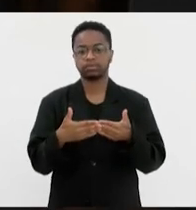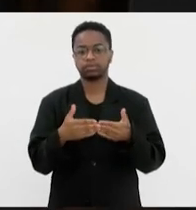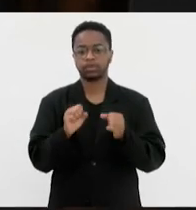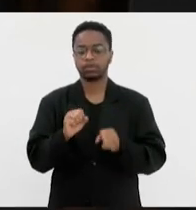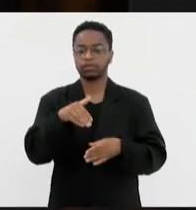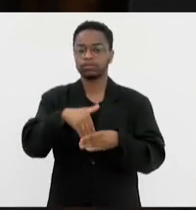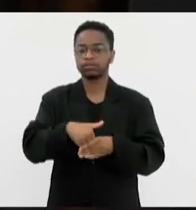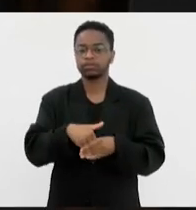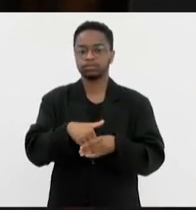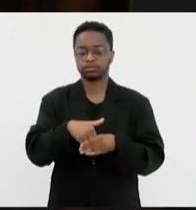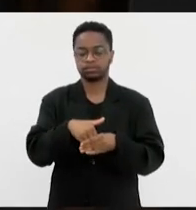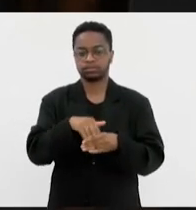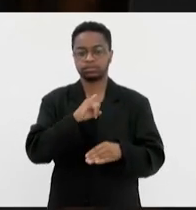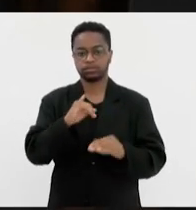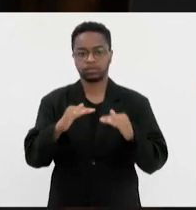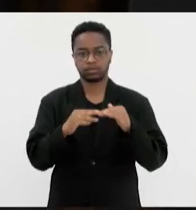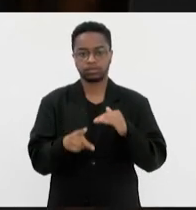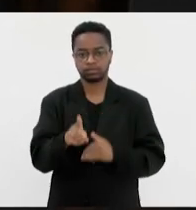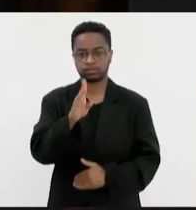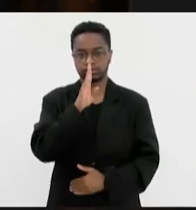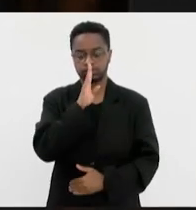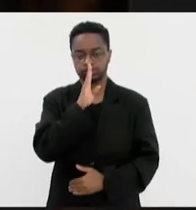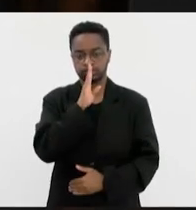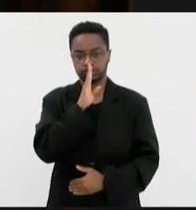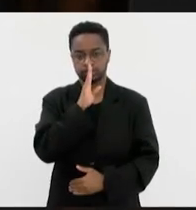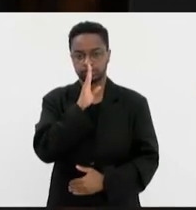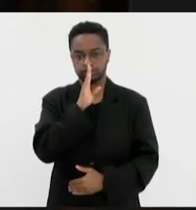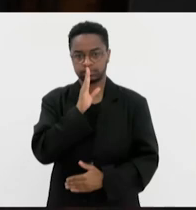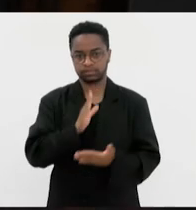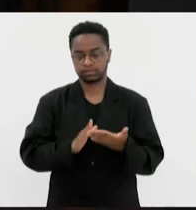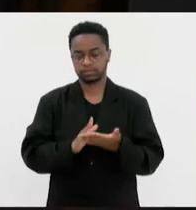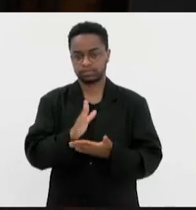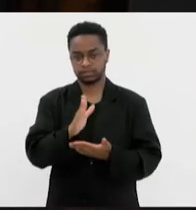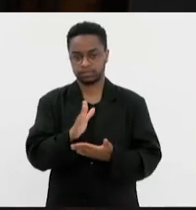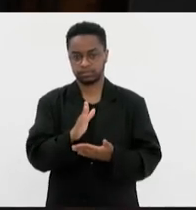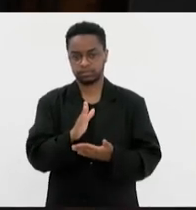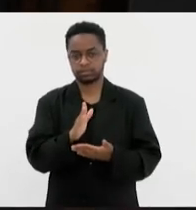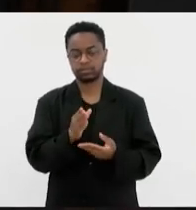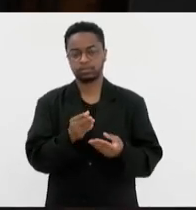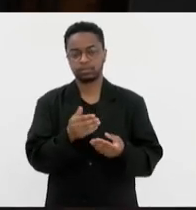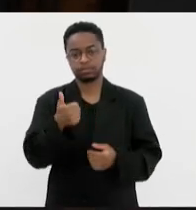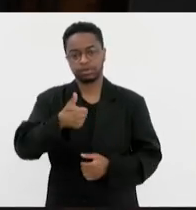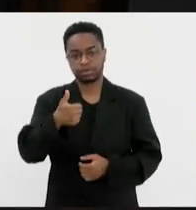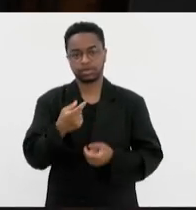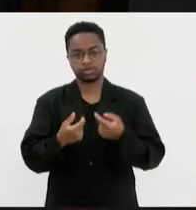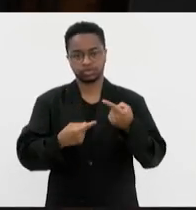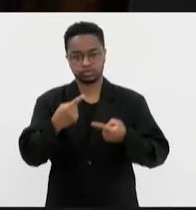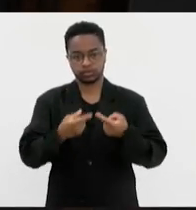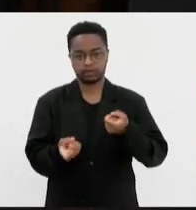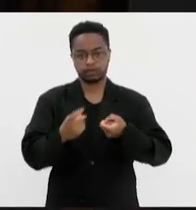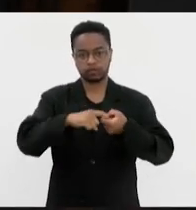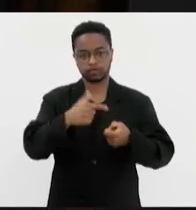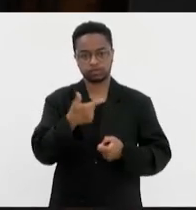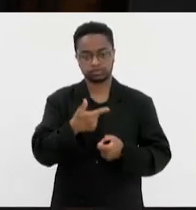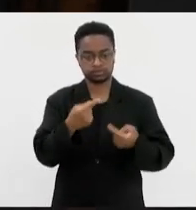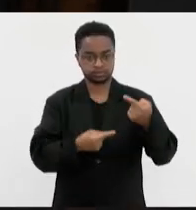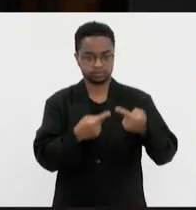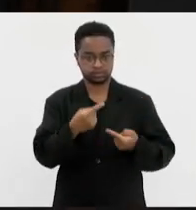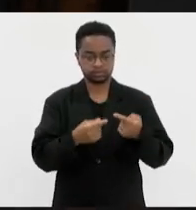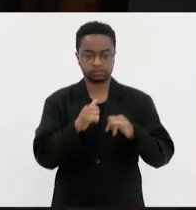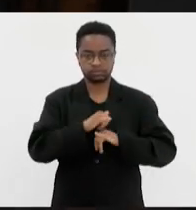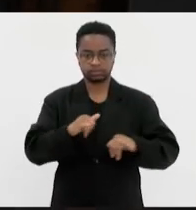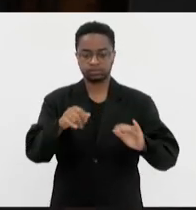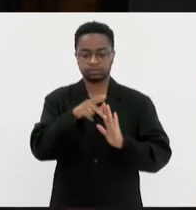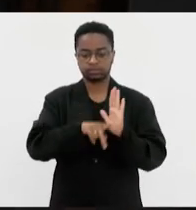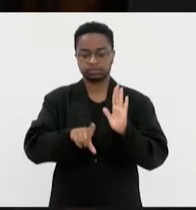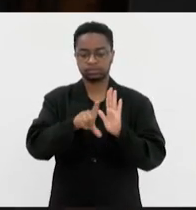em votação. Senhores que aprovam, permaneçam como estão. Aprovado em primeira, retorna em segunda. Anuncio o projeto